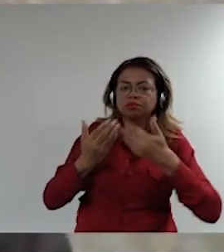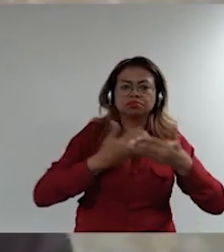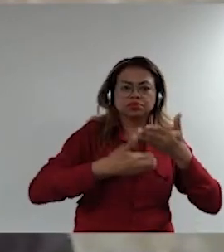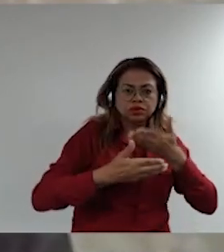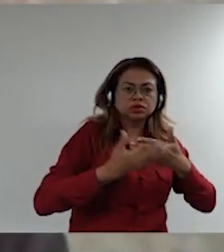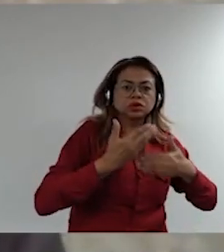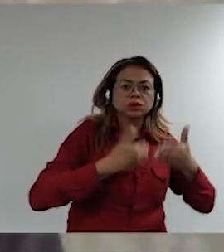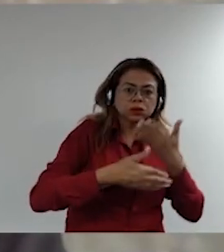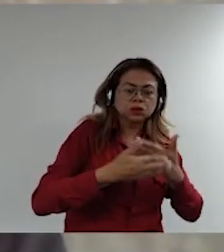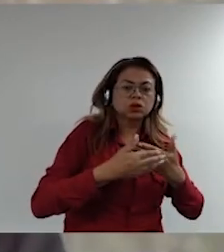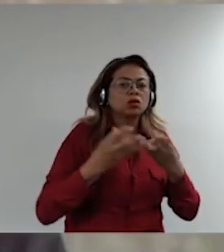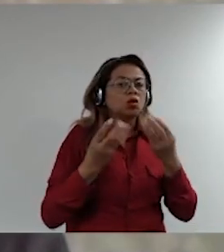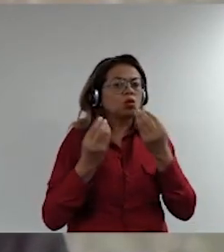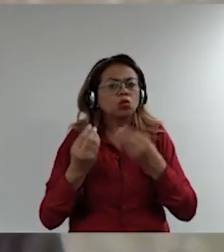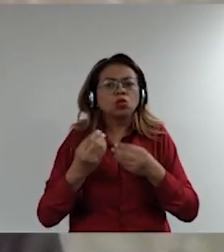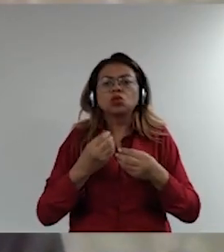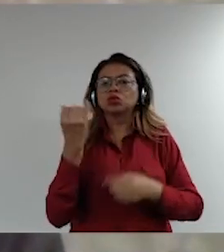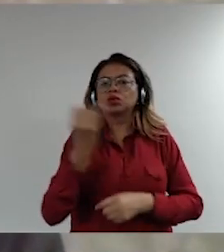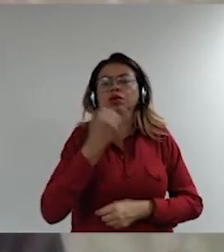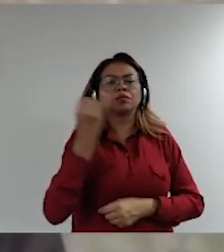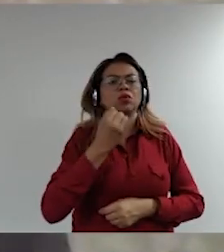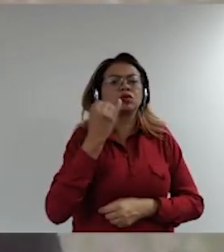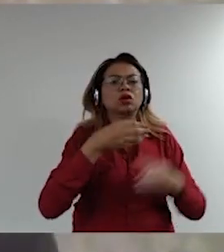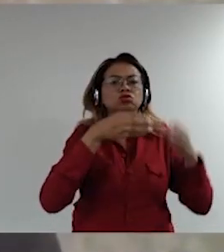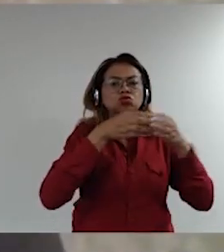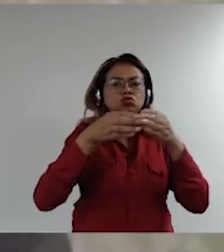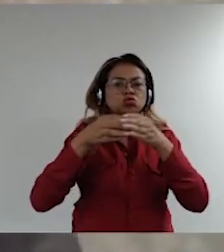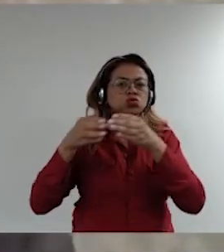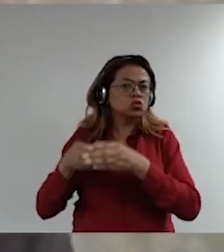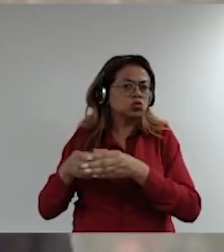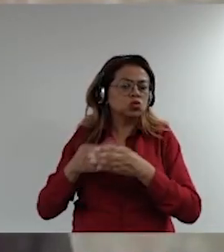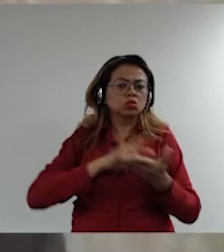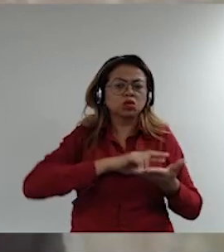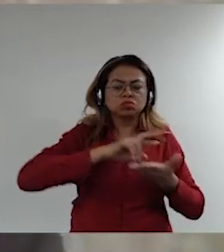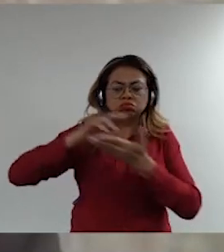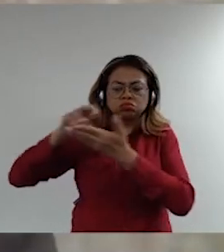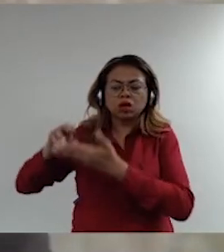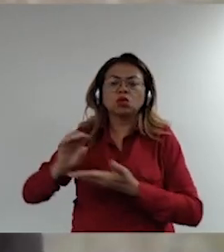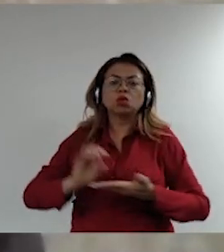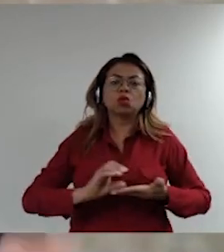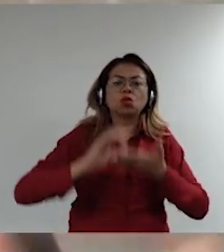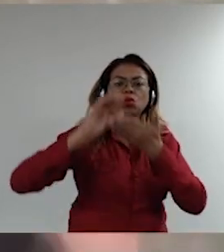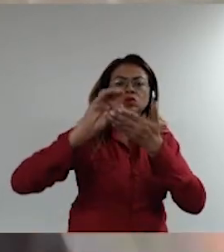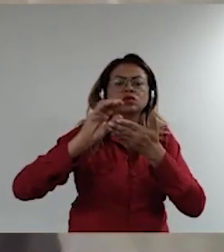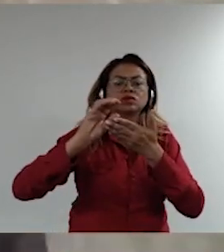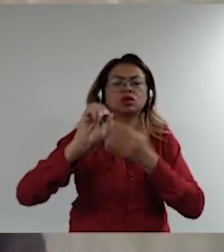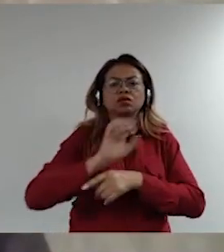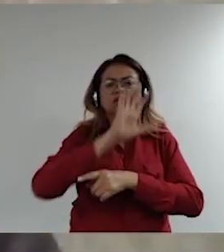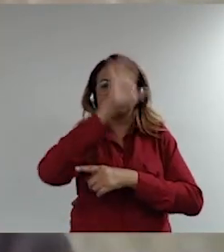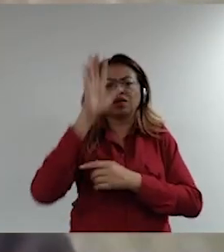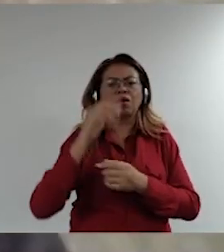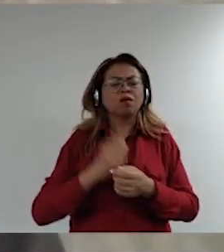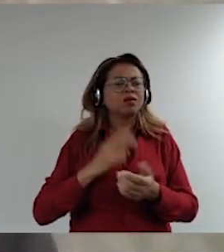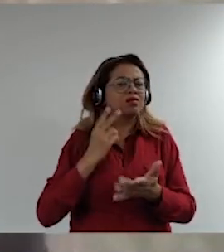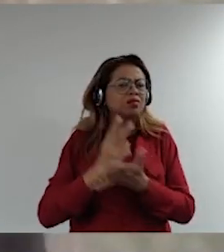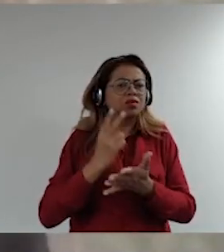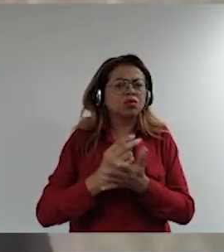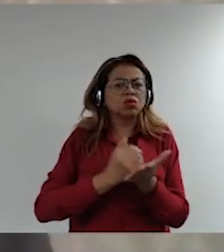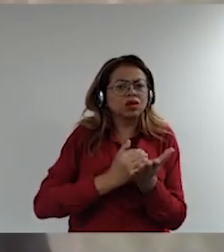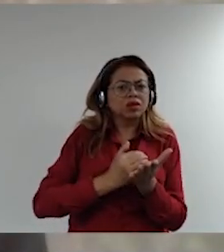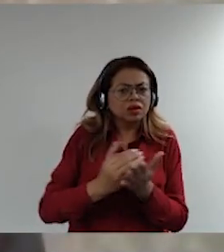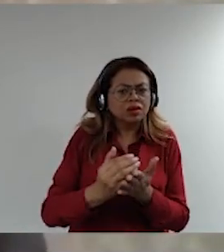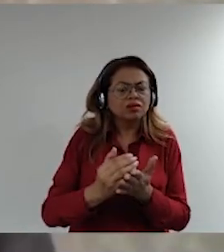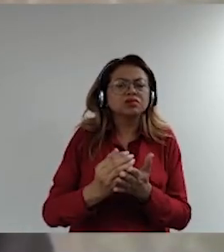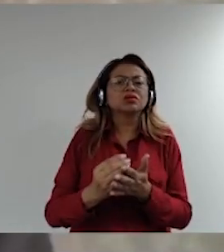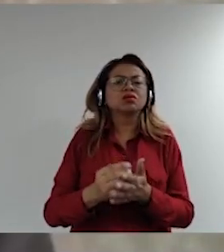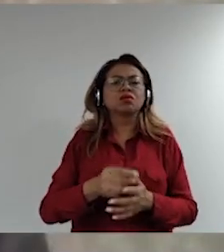a CONCAD, foi importante o FIDA, foi importante o Conselho Federal, que desde o início nos abraçou